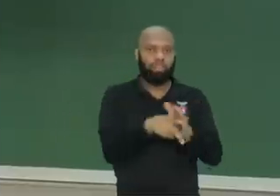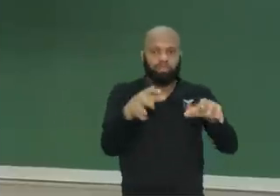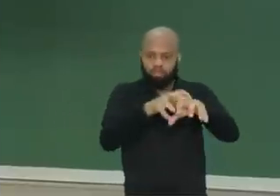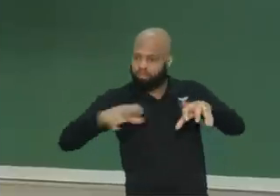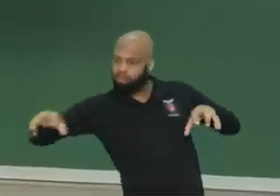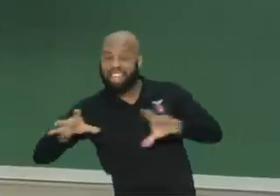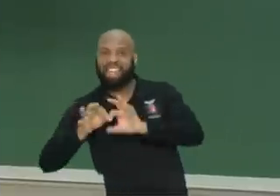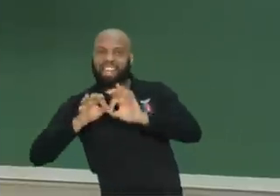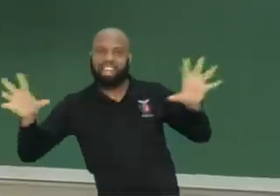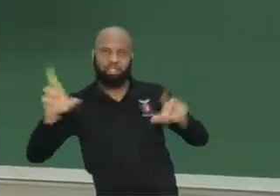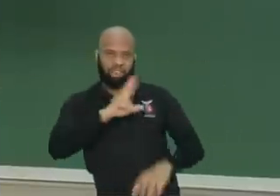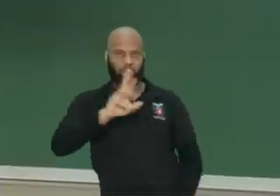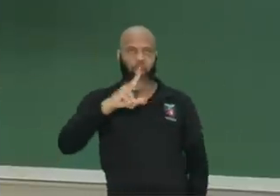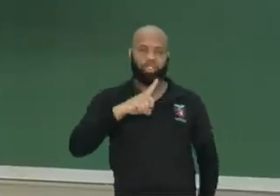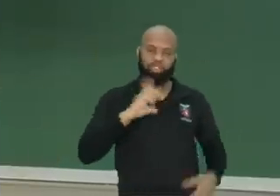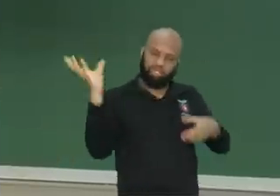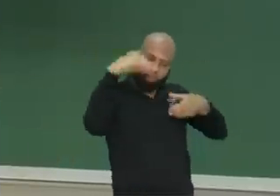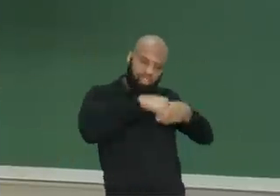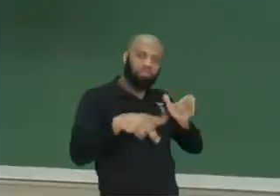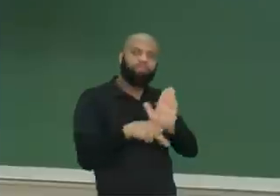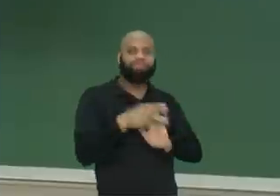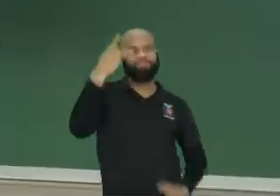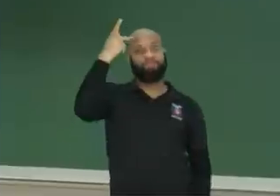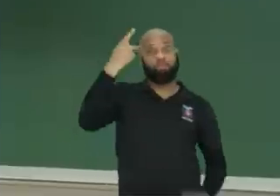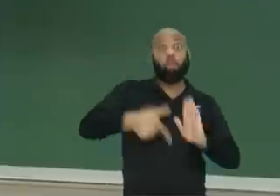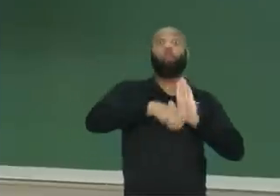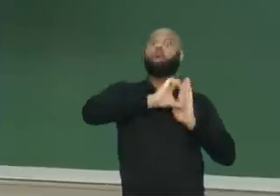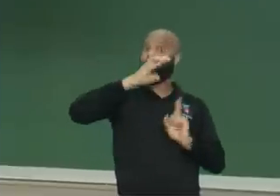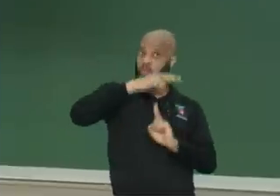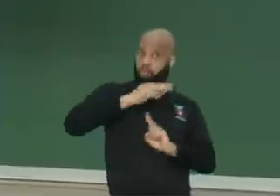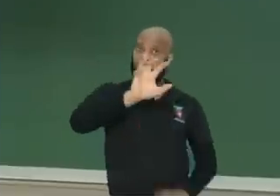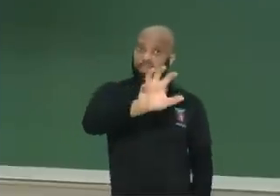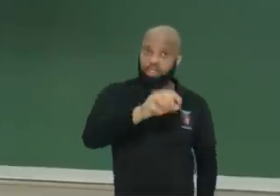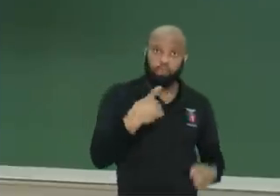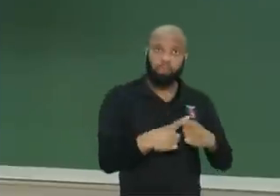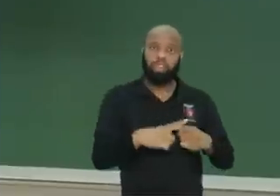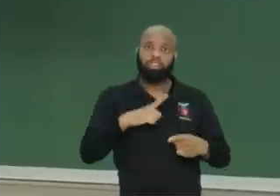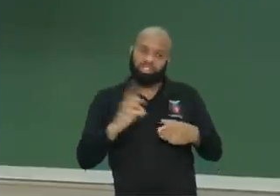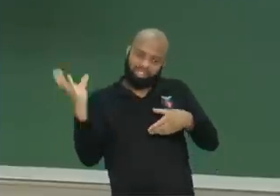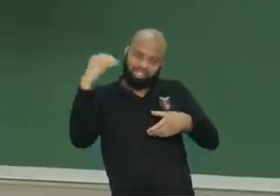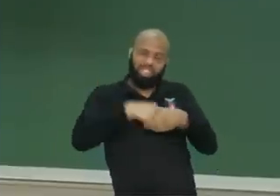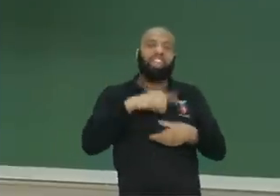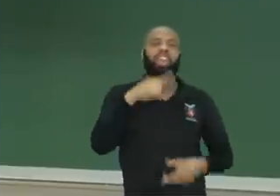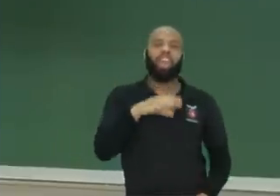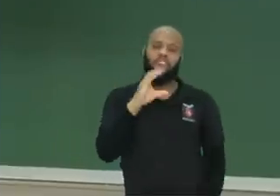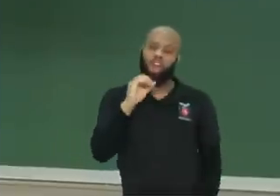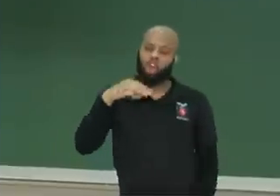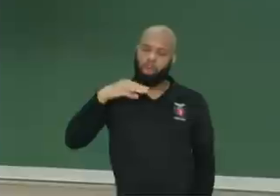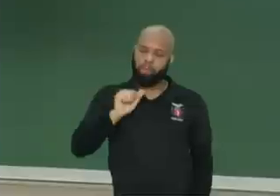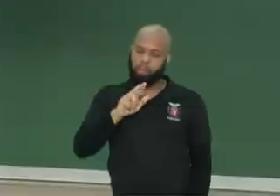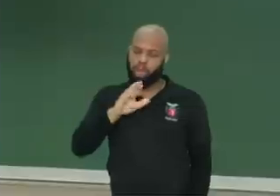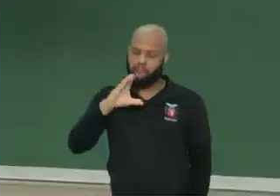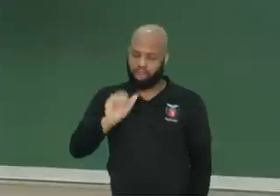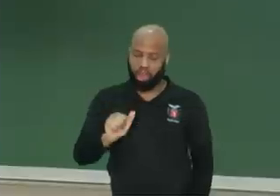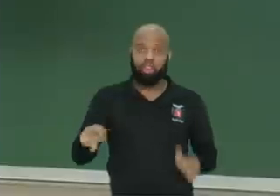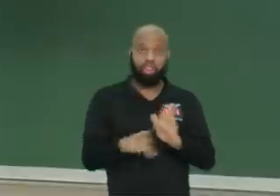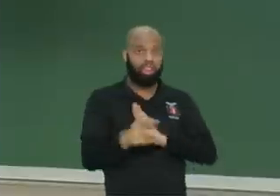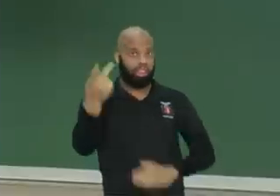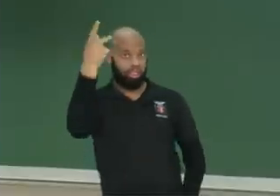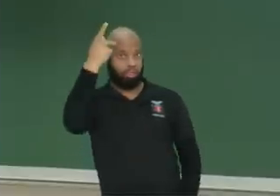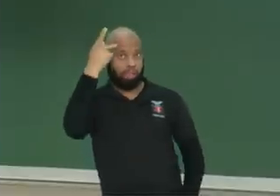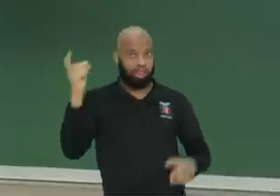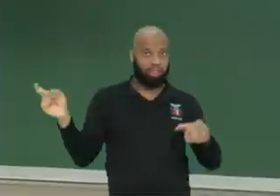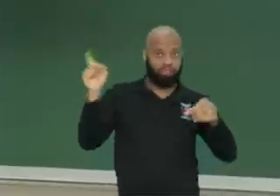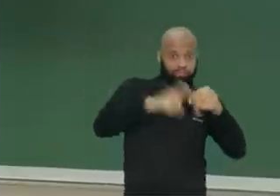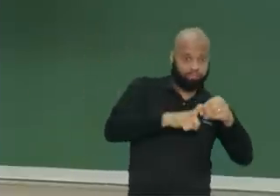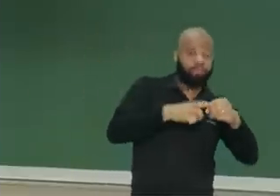estado livre, né? Nós não éramos uma província do Brasil. Nós éramos uma comarca da província de São Paulo. Essa relação ela